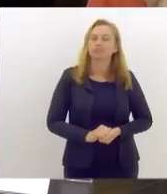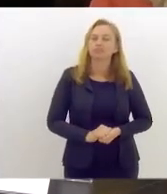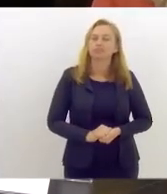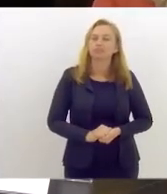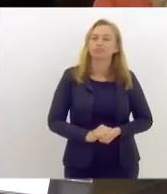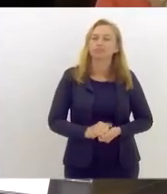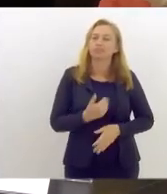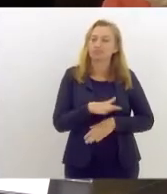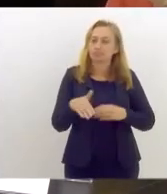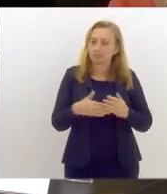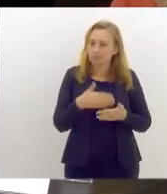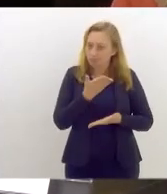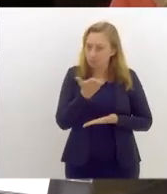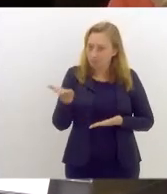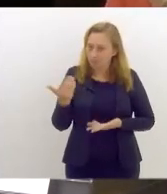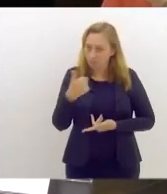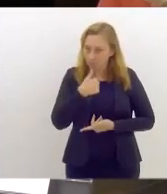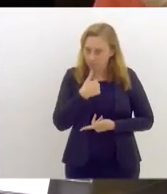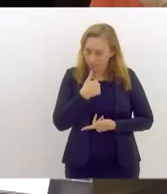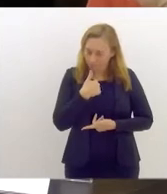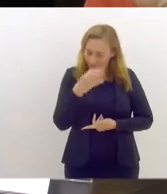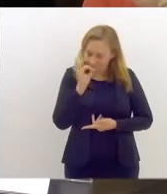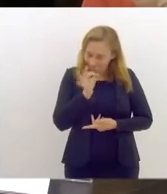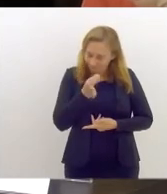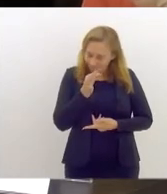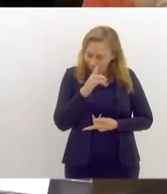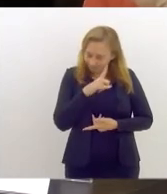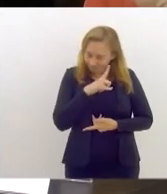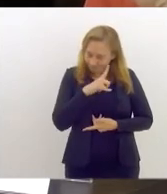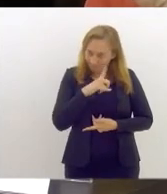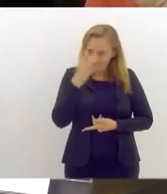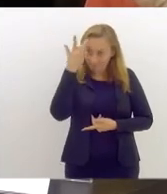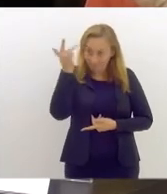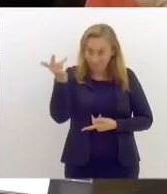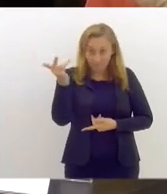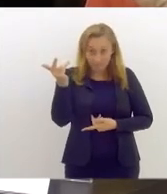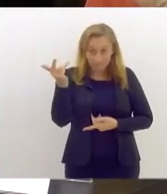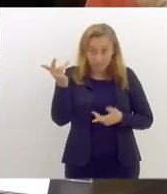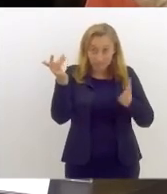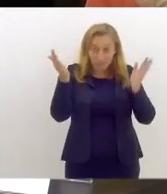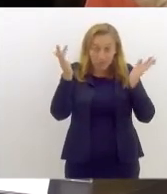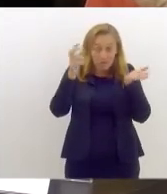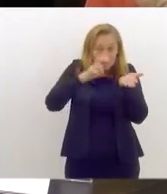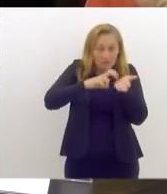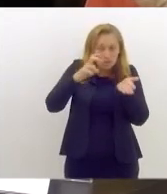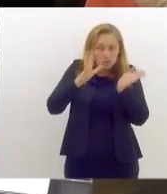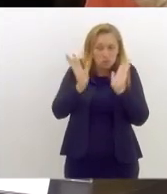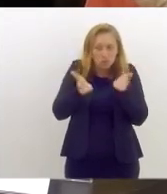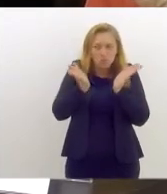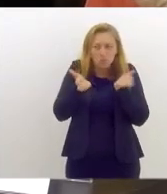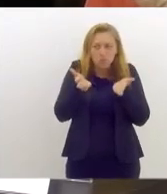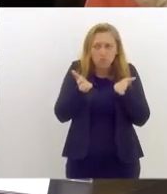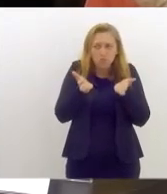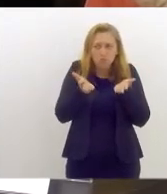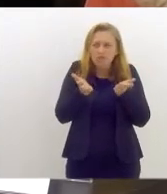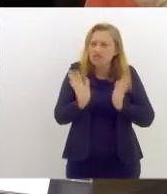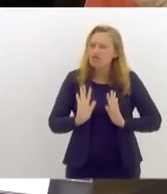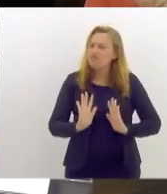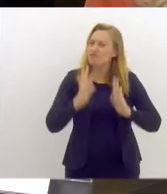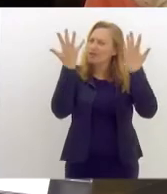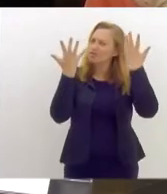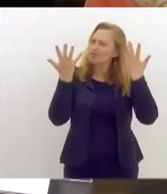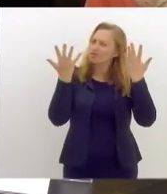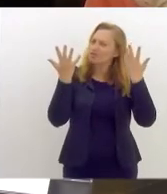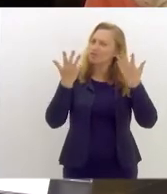senhoras e senhores eu tenho certeza que amanhã de hoje é é de festa e